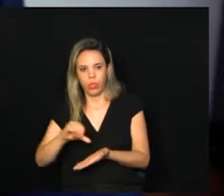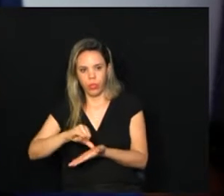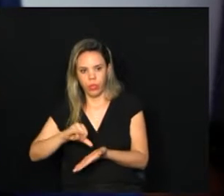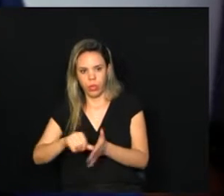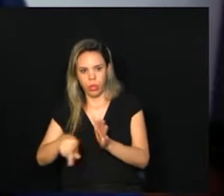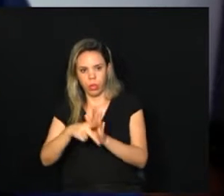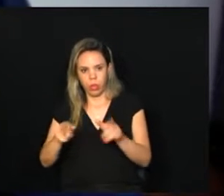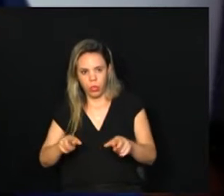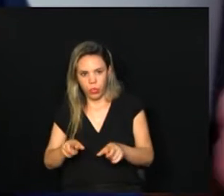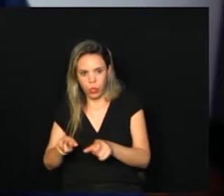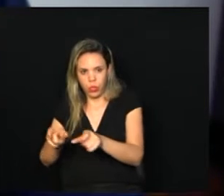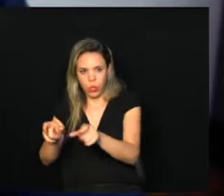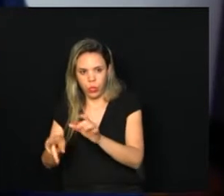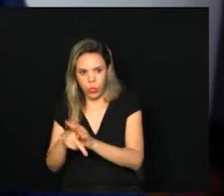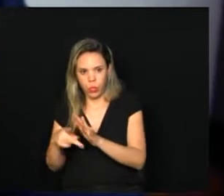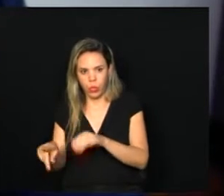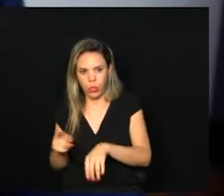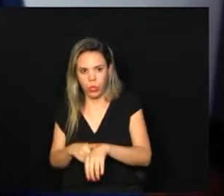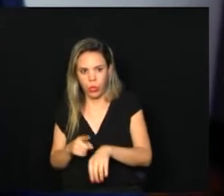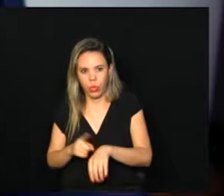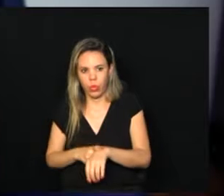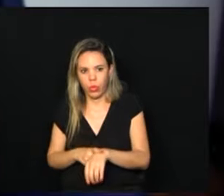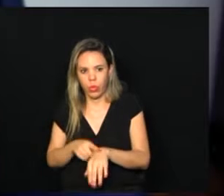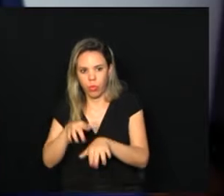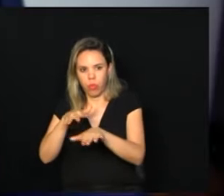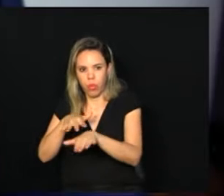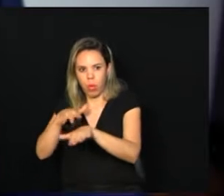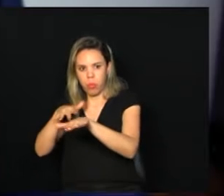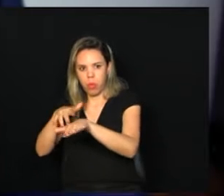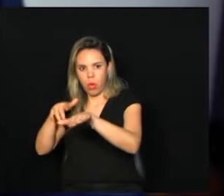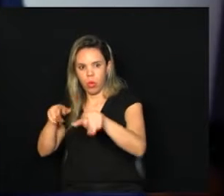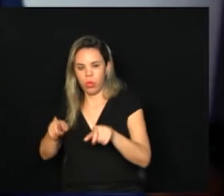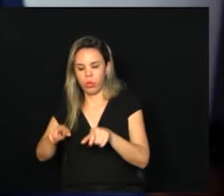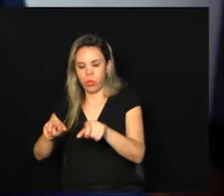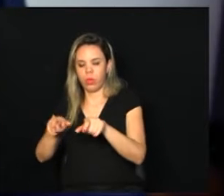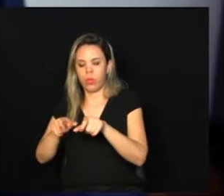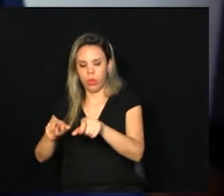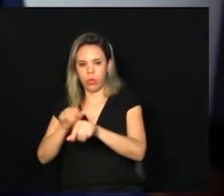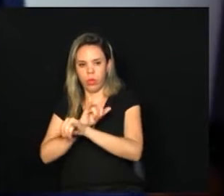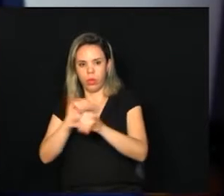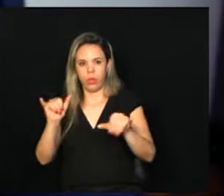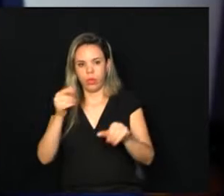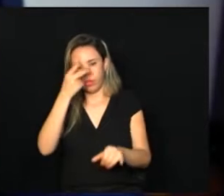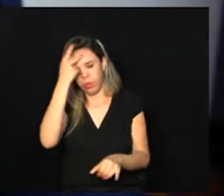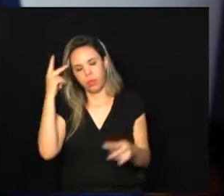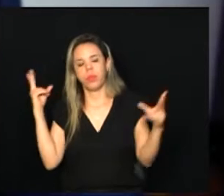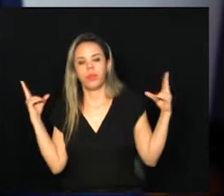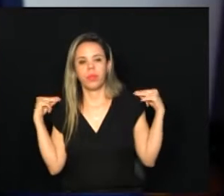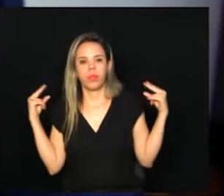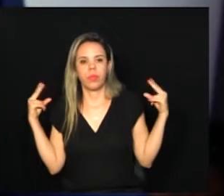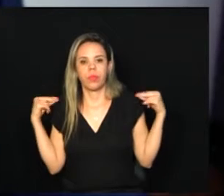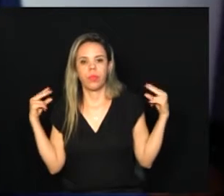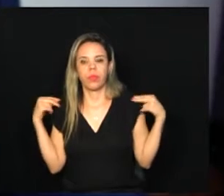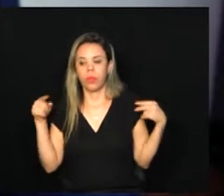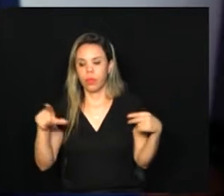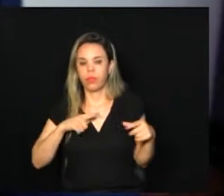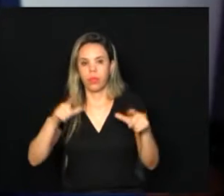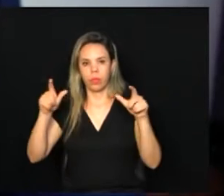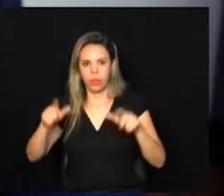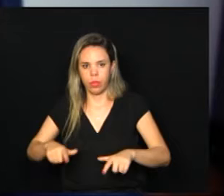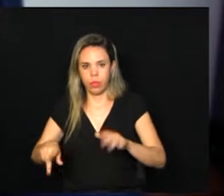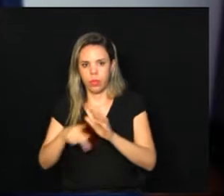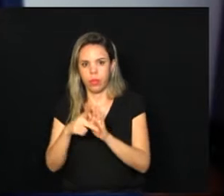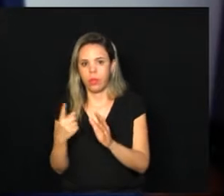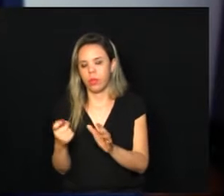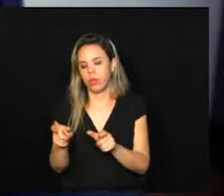exclusiva, em horário de pico, você vai ver várias faixas, né, alertando os motoristas de que ali será uma faixa exclusiva.